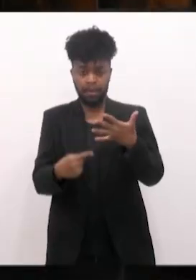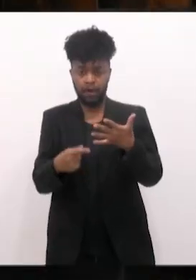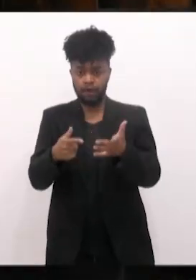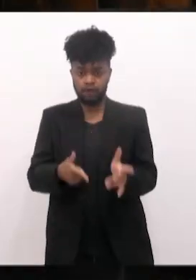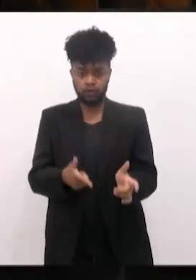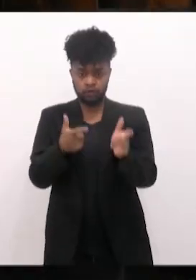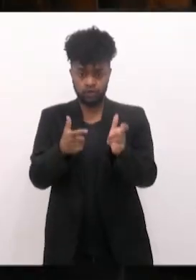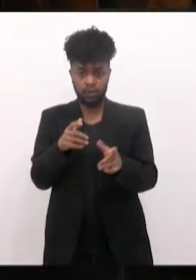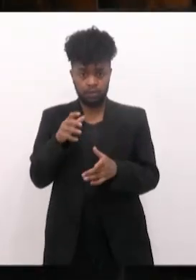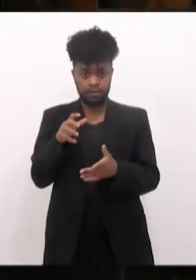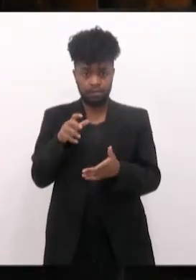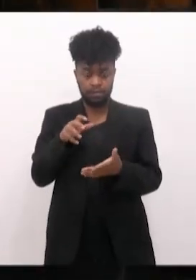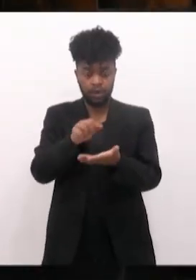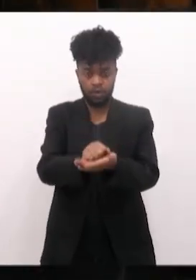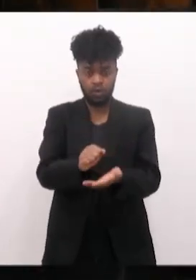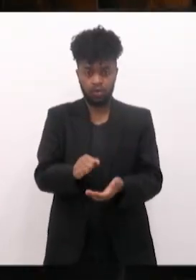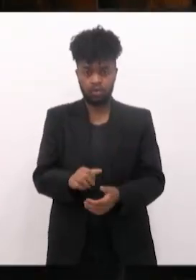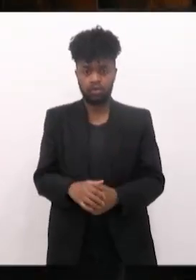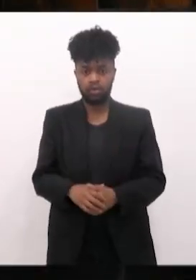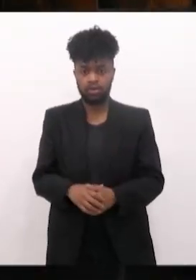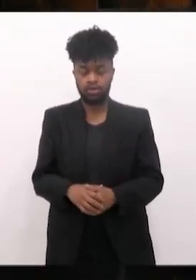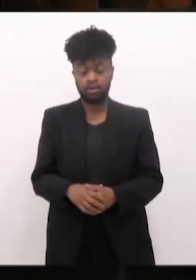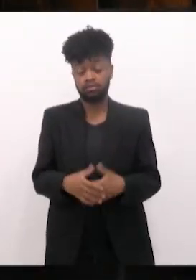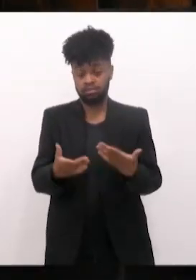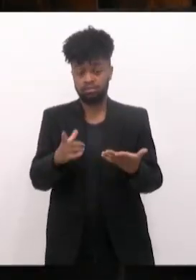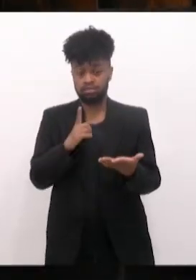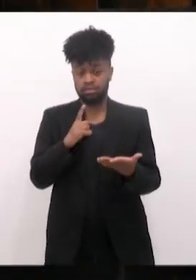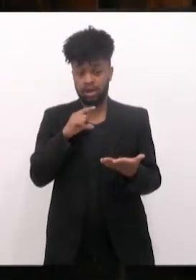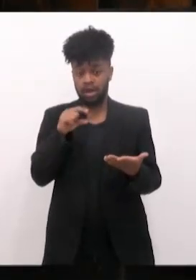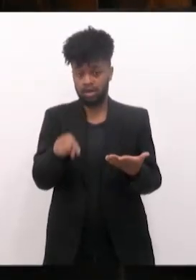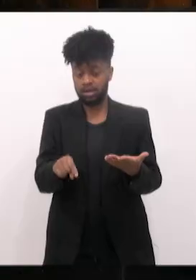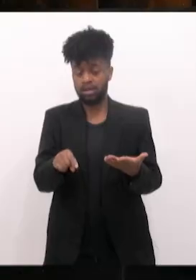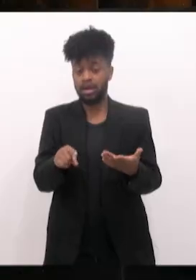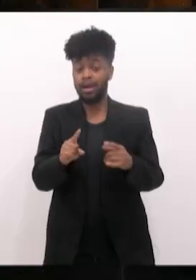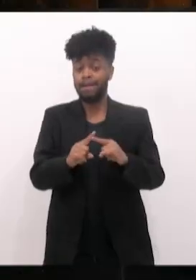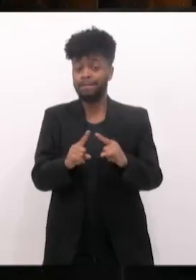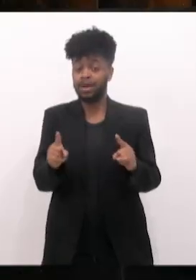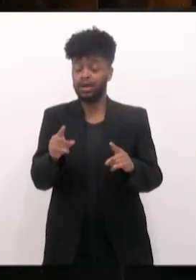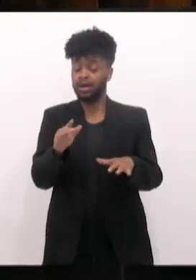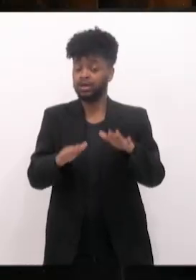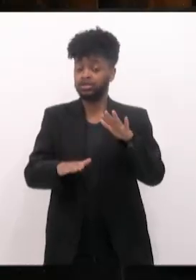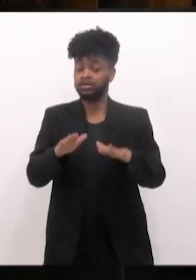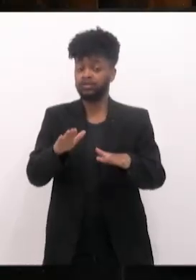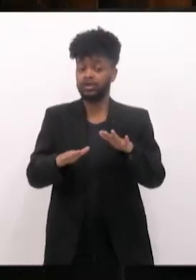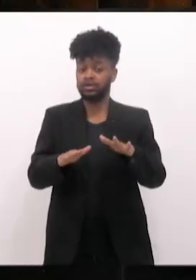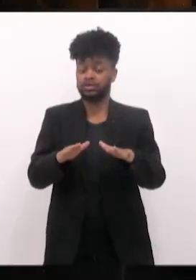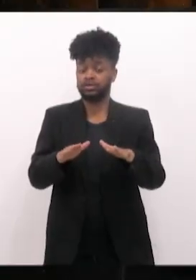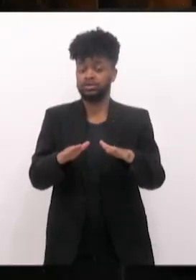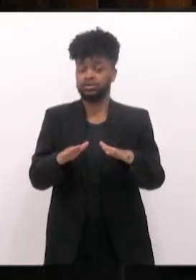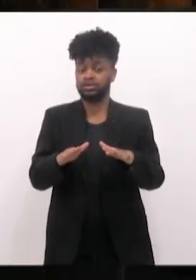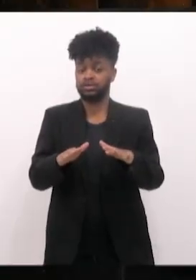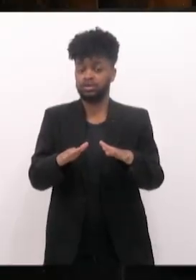foram apreendidos, temos isso aqui, mas nem sempre